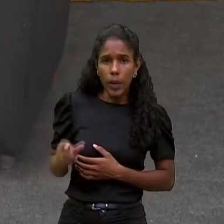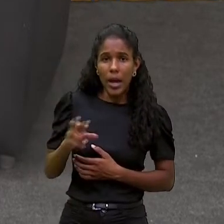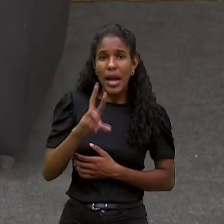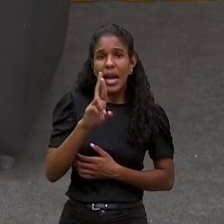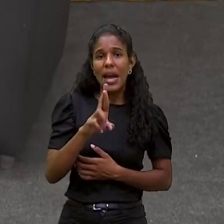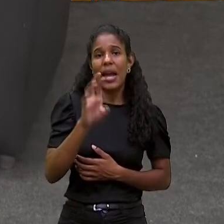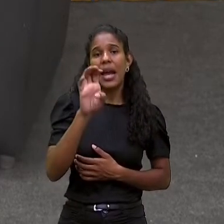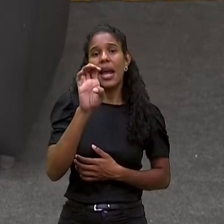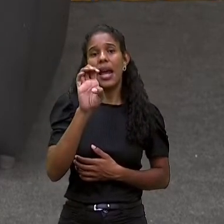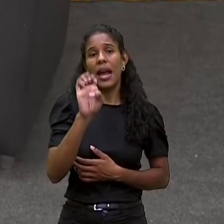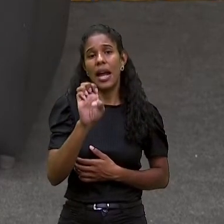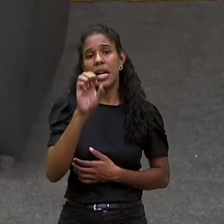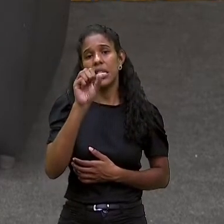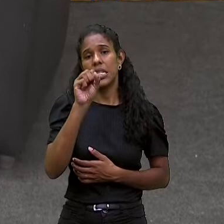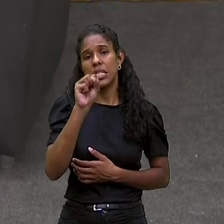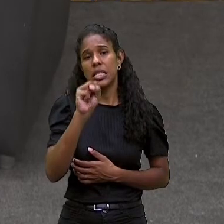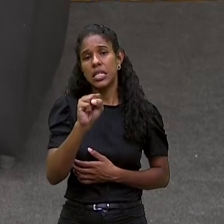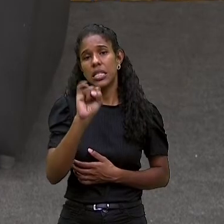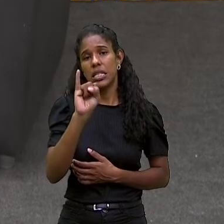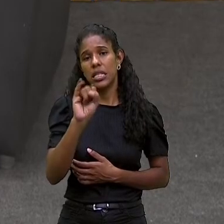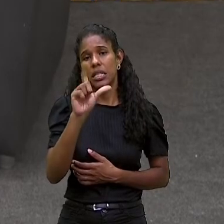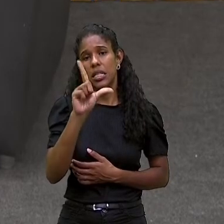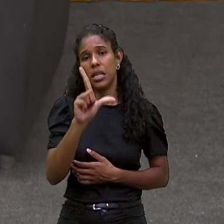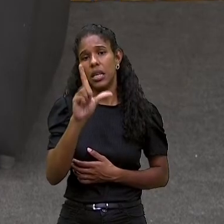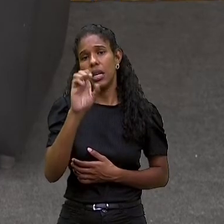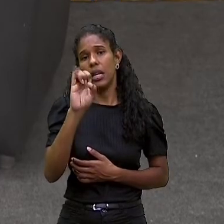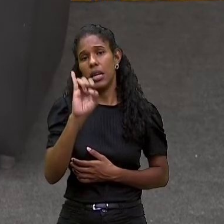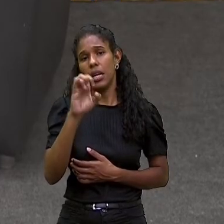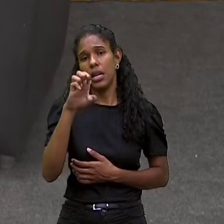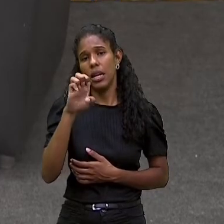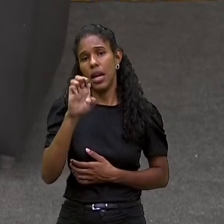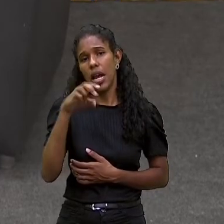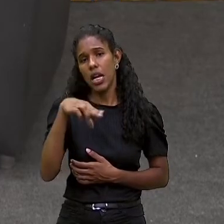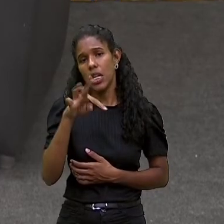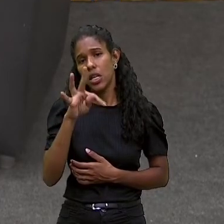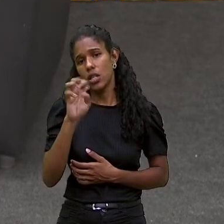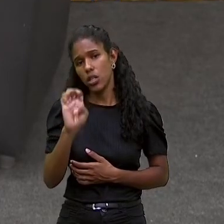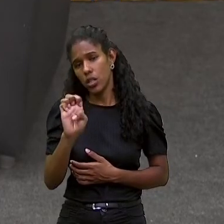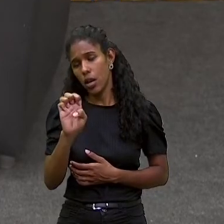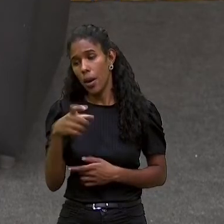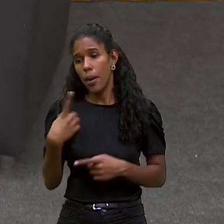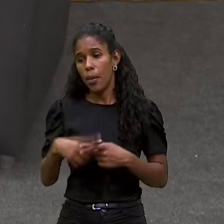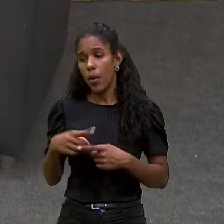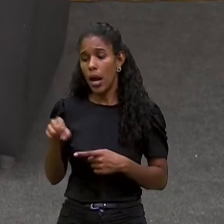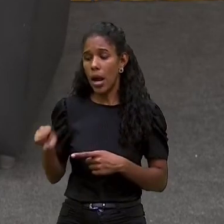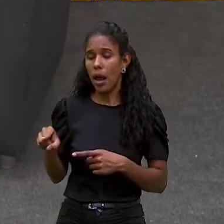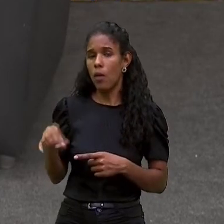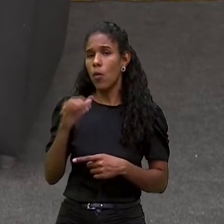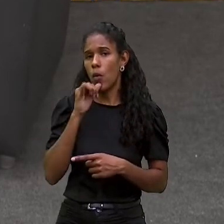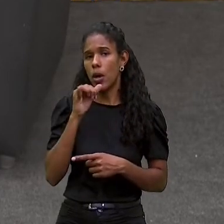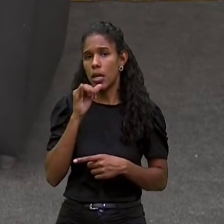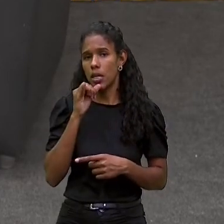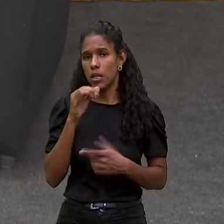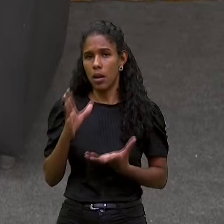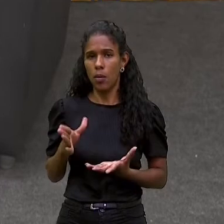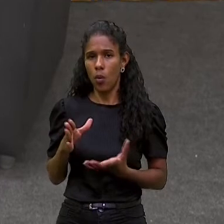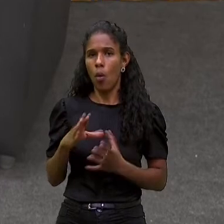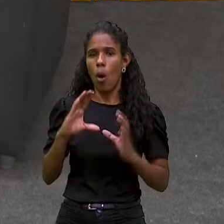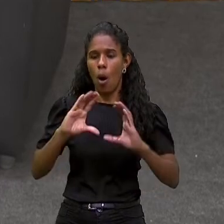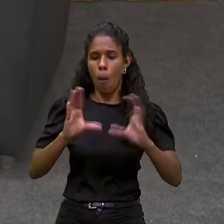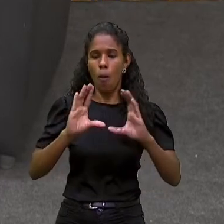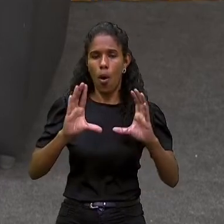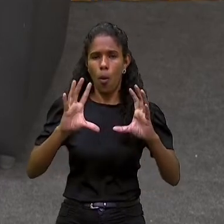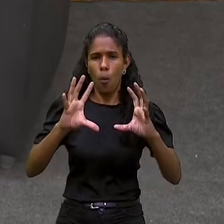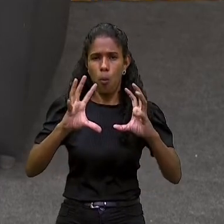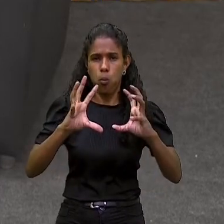plástica, por exemplo, de borracha, você aperta, ela sofre a pressão, quando você solta ela volta normal, inteira. Você pega